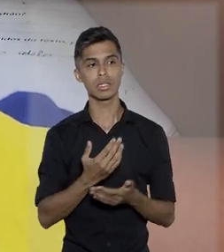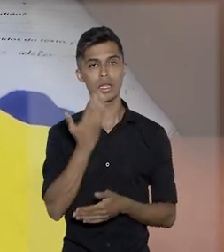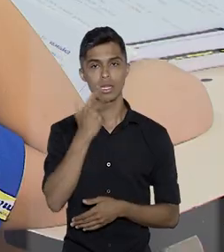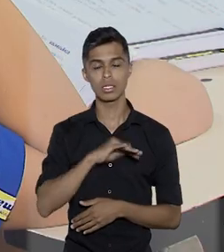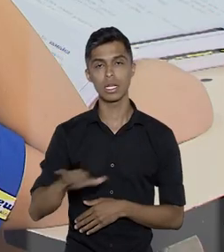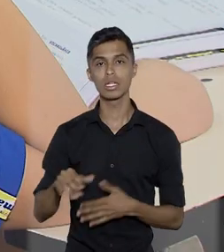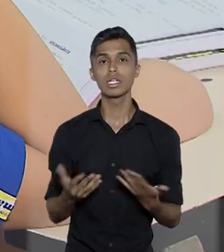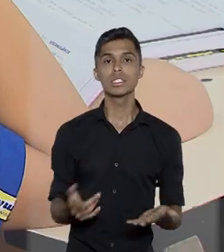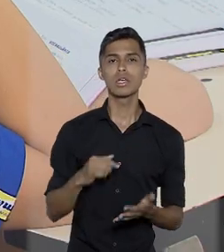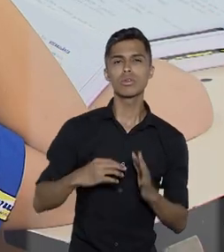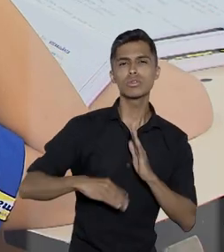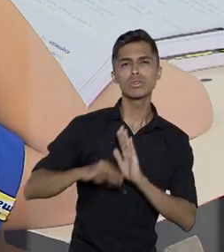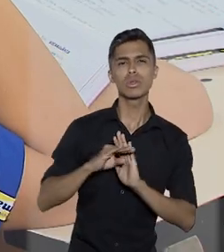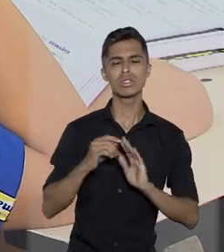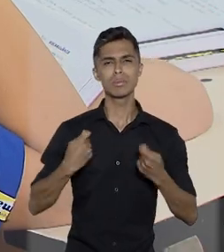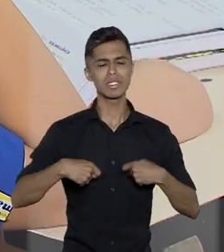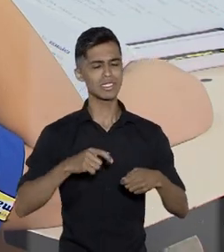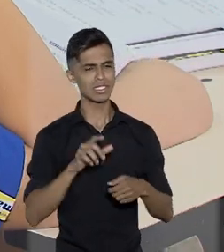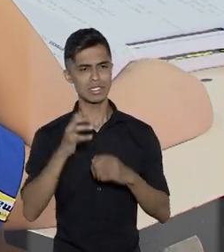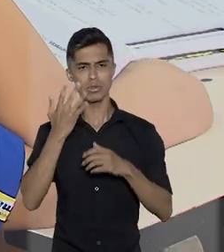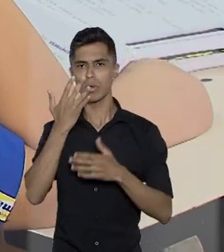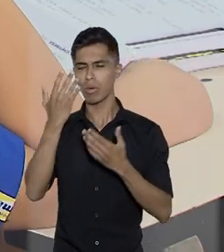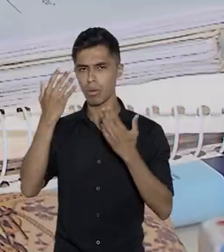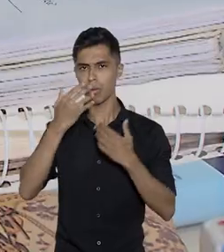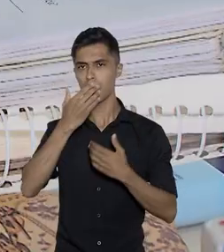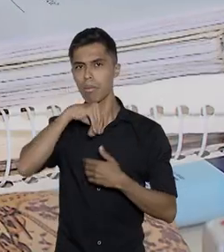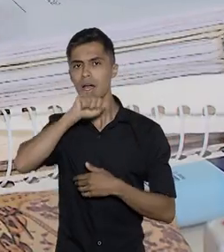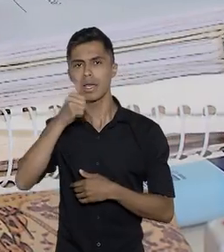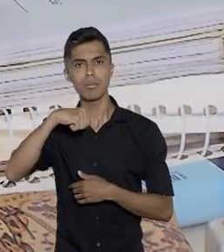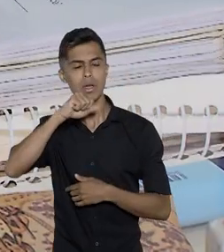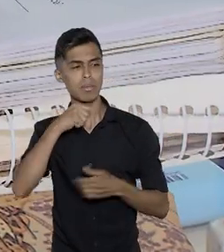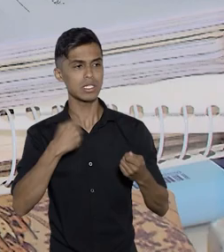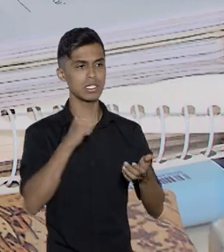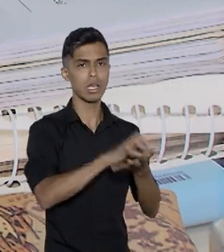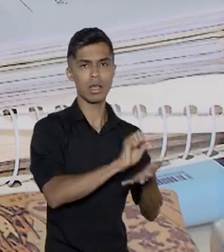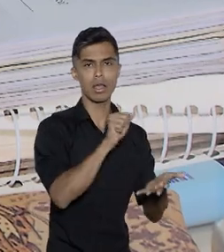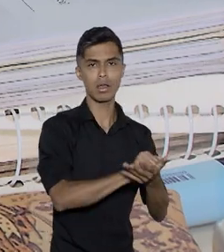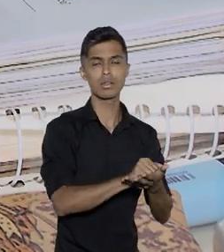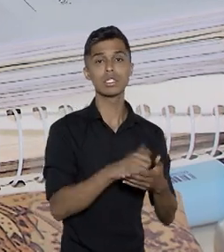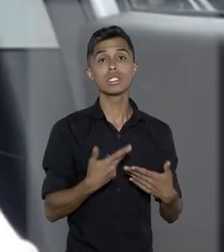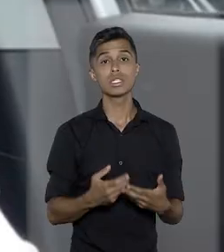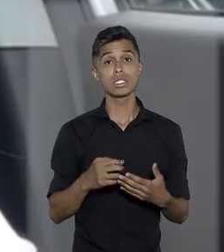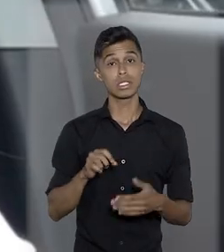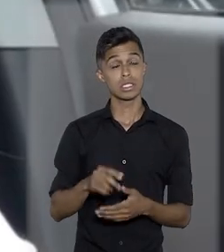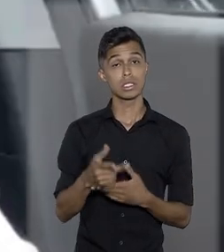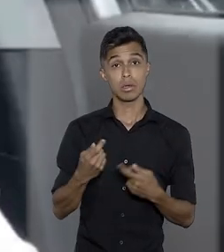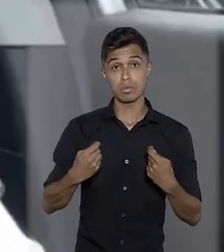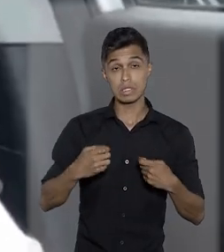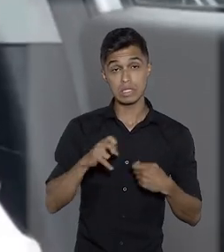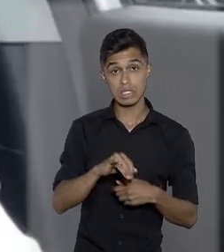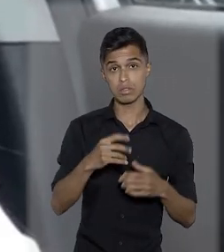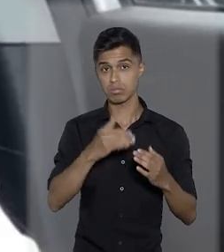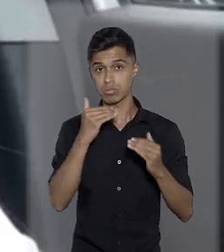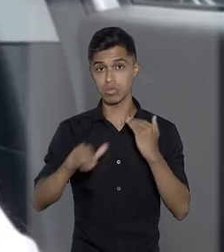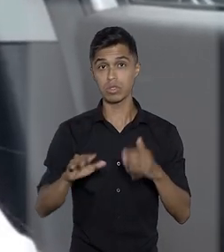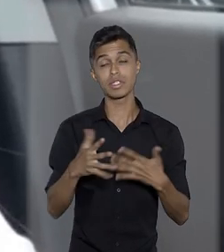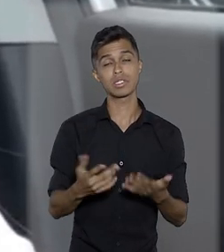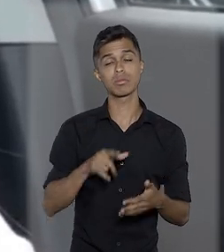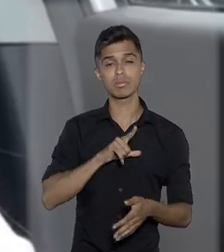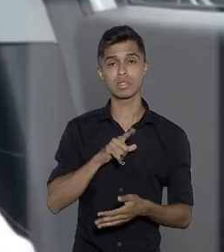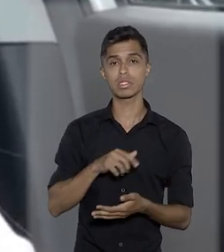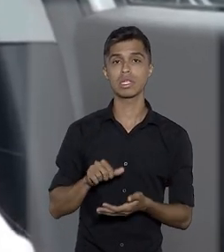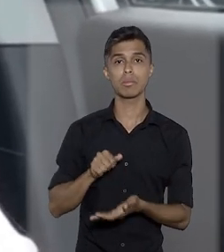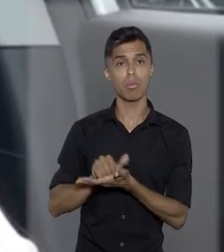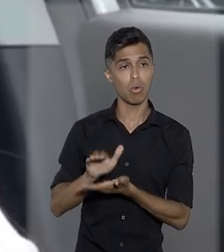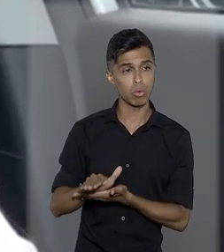responsáveis fazer a matrícula a lei prevê inclusive multa para quem descumprir a regra o Estatuto da Criança e Adolescente ele